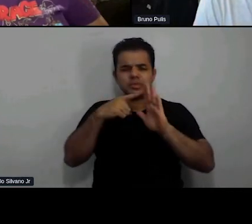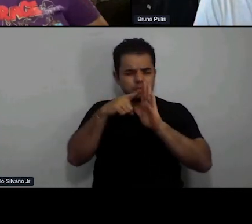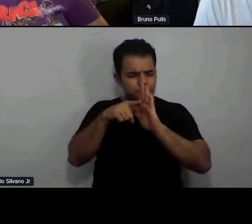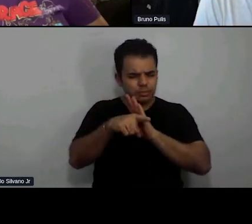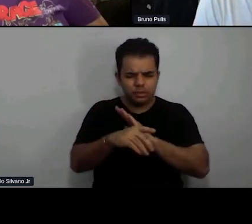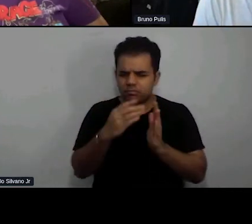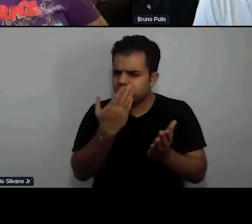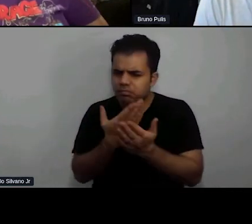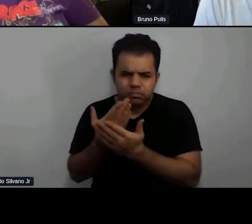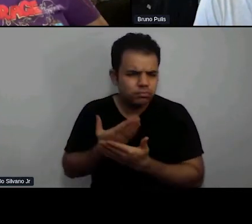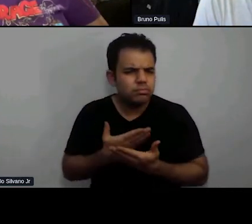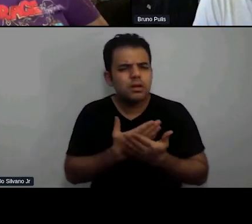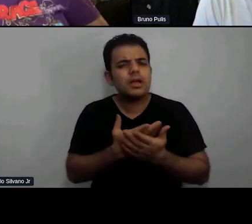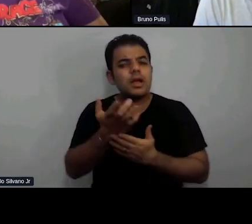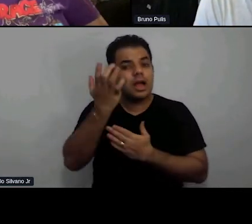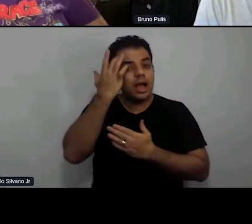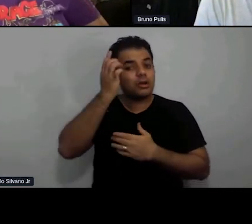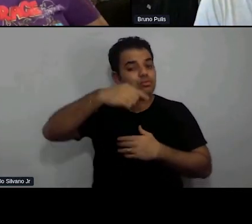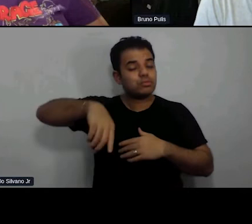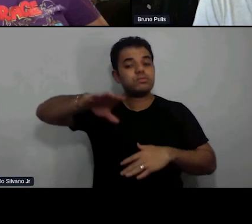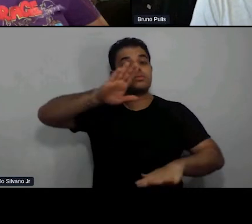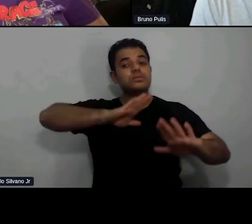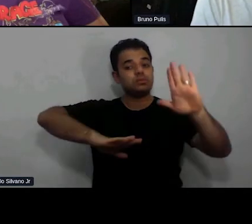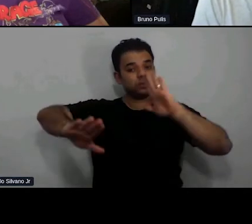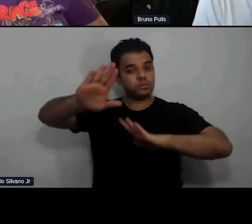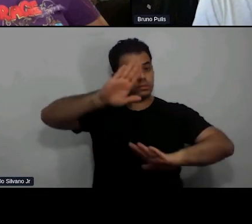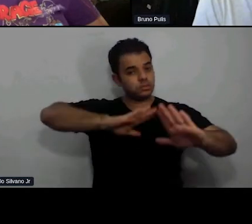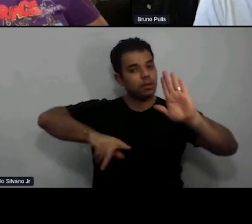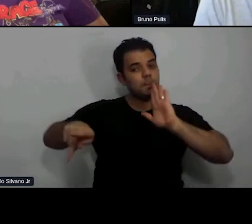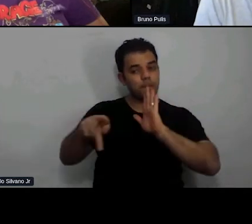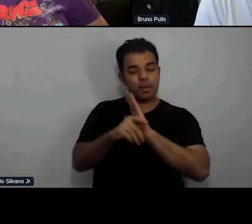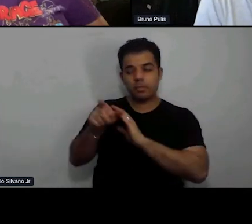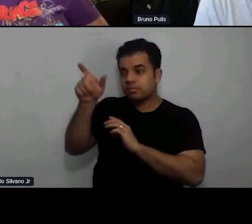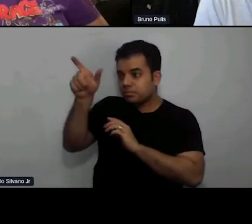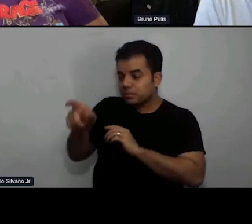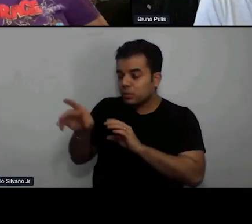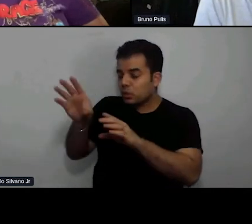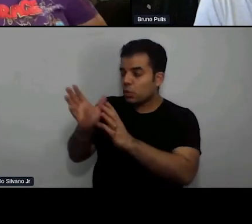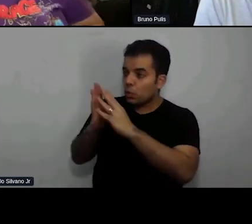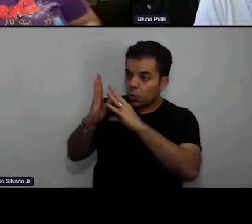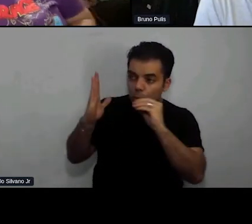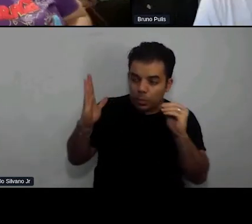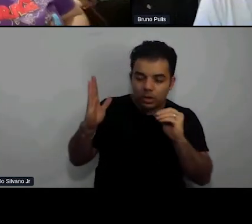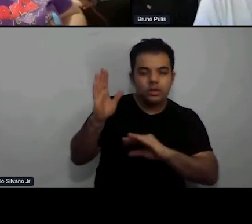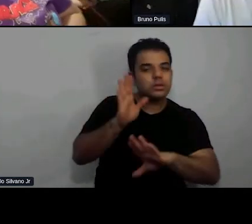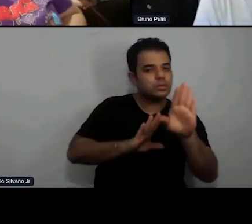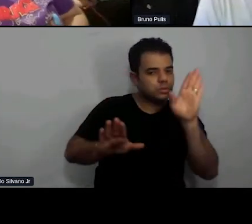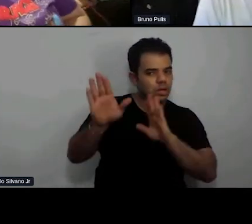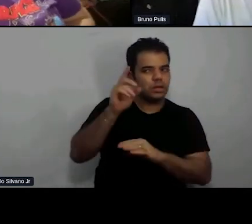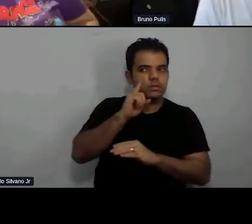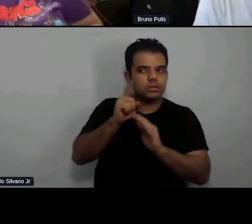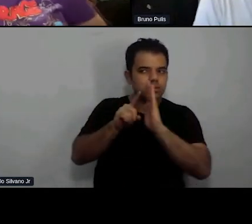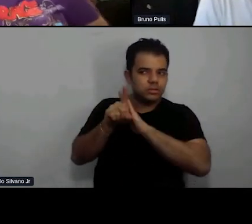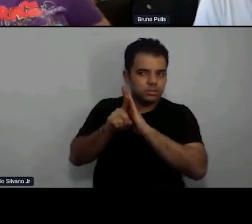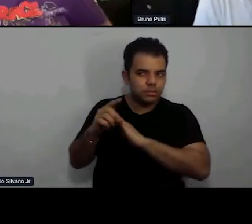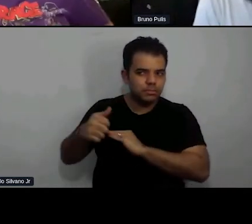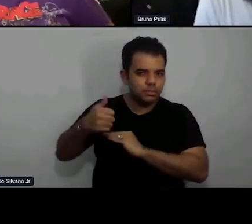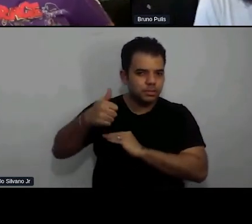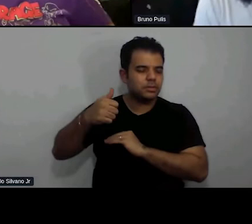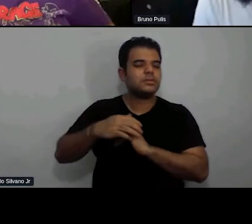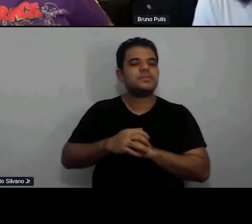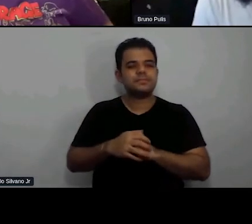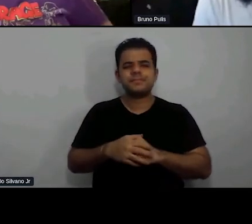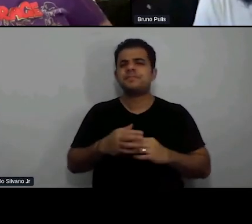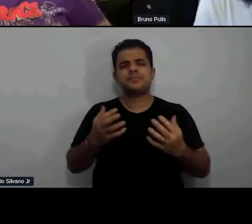acho que é só tomar cuidado nas referências do que buscar, né? Exatamente.